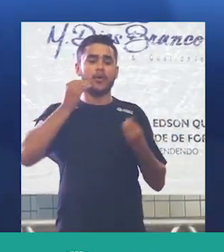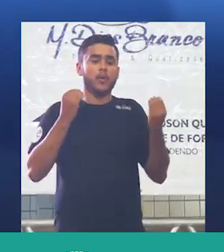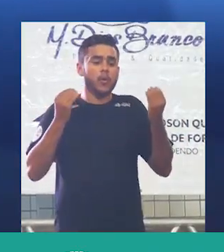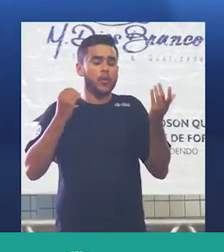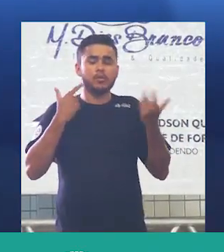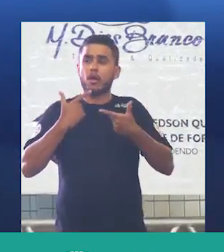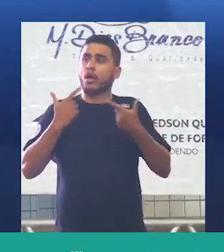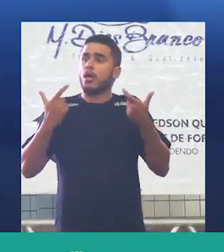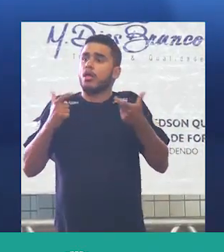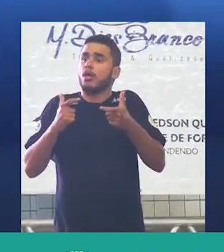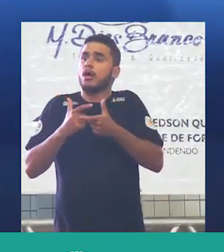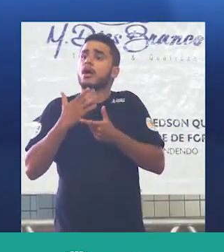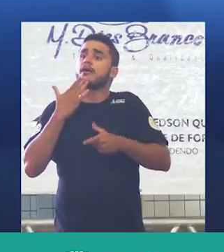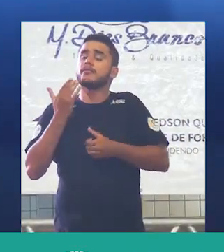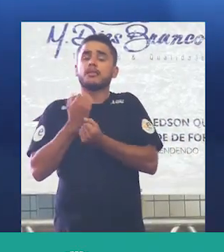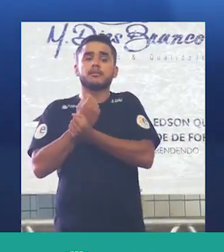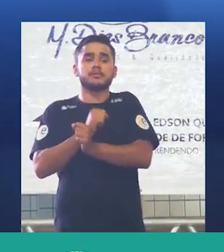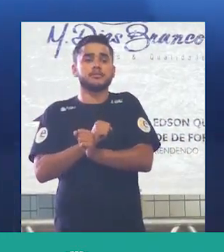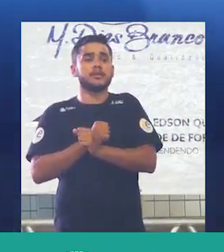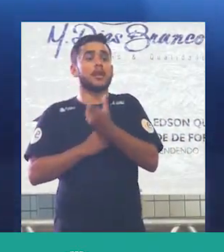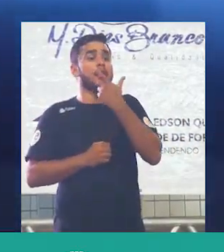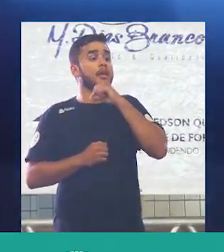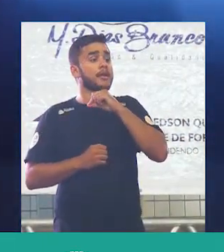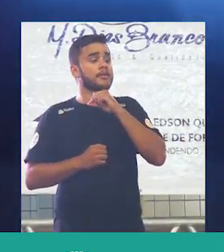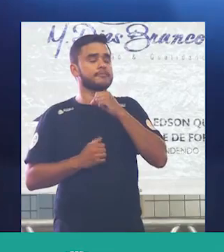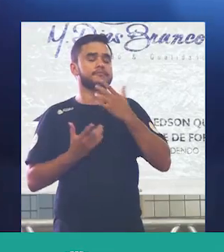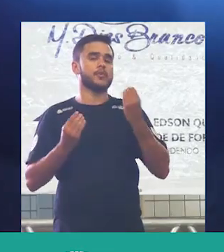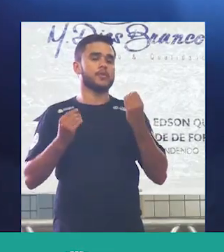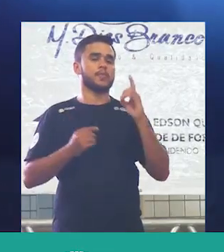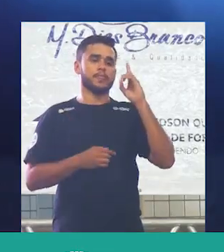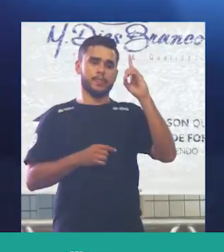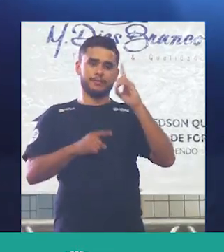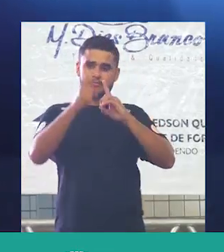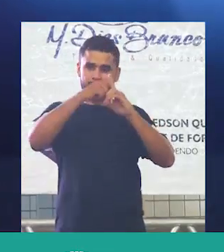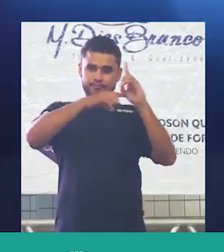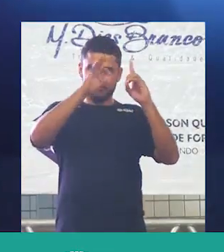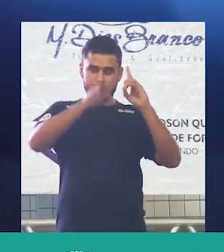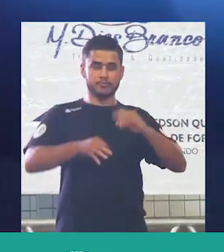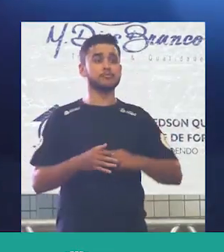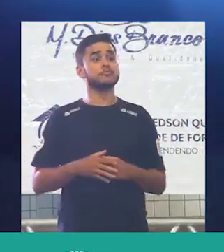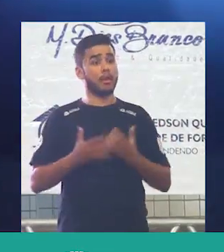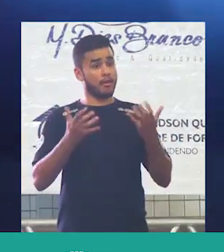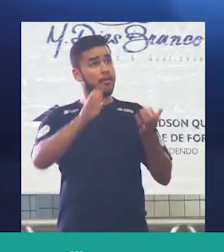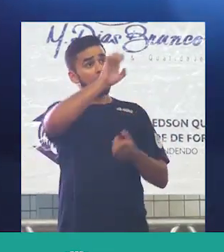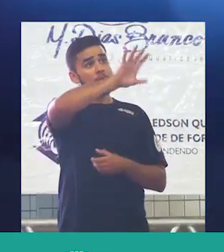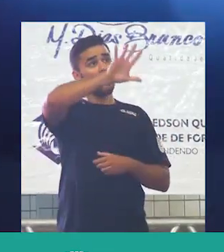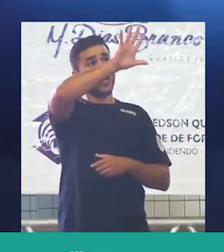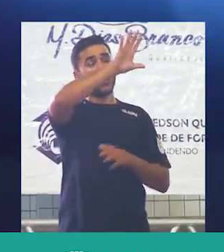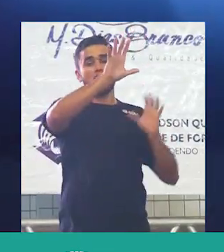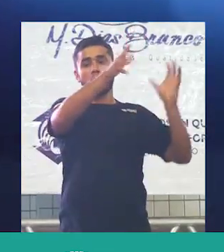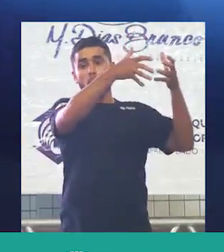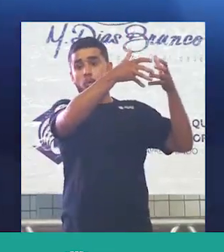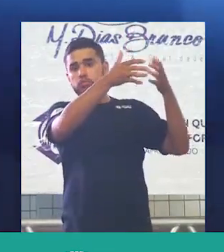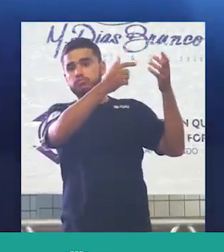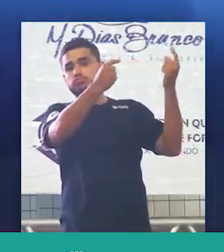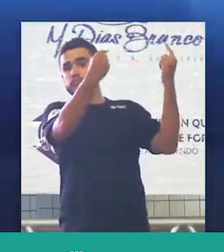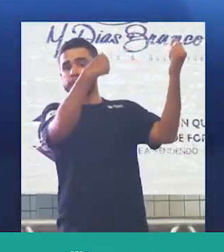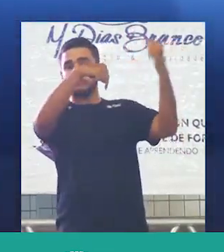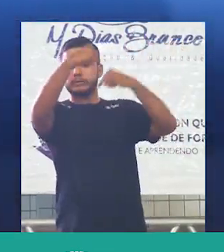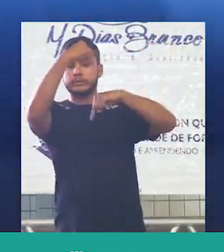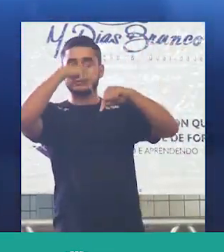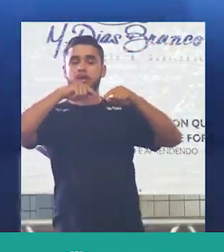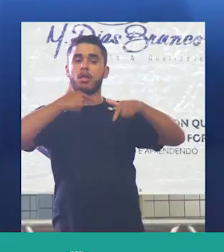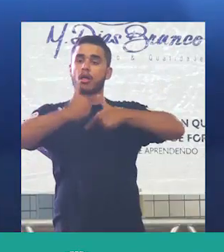desse problema foi a letra D, né? Incentivo à imigração europeia. Acabamos de